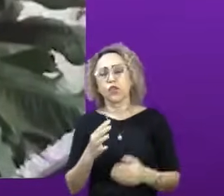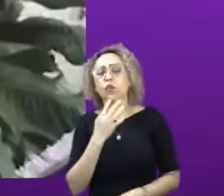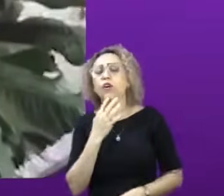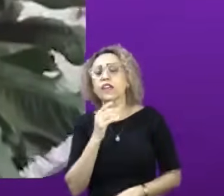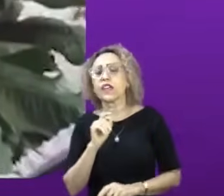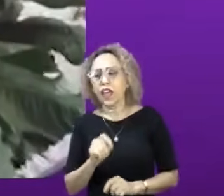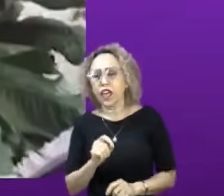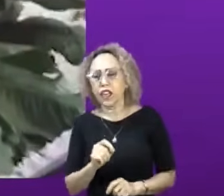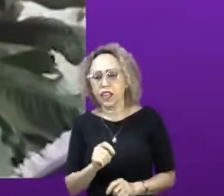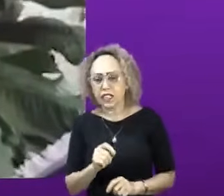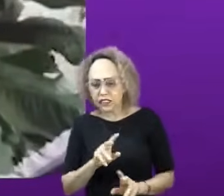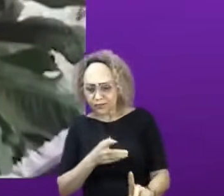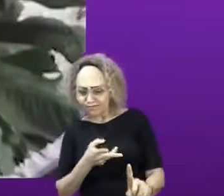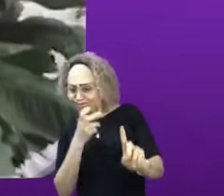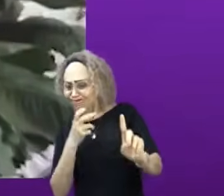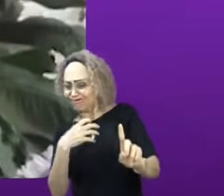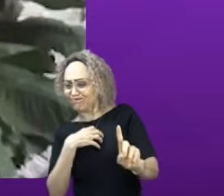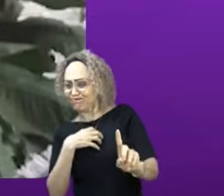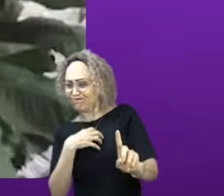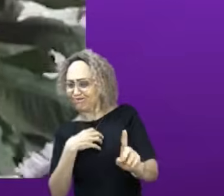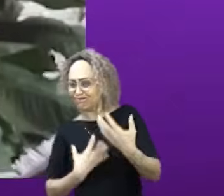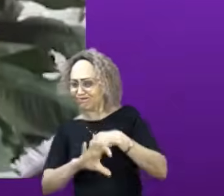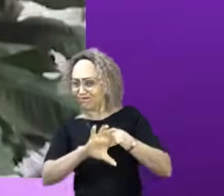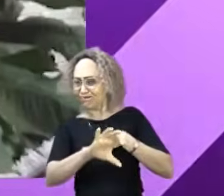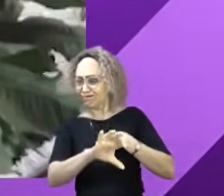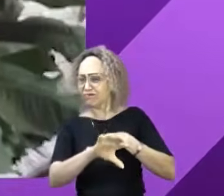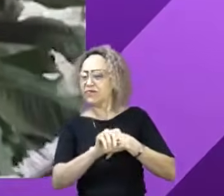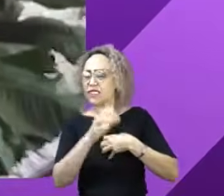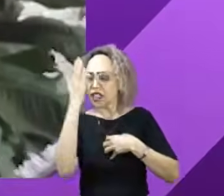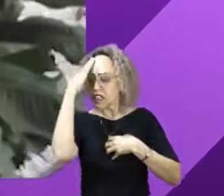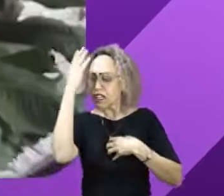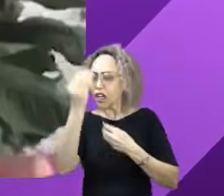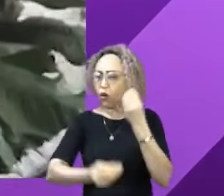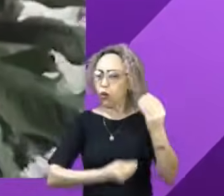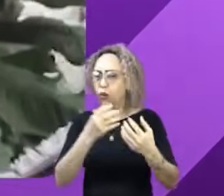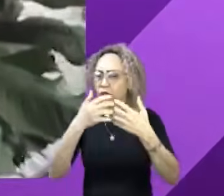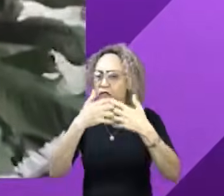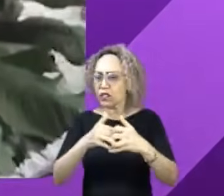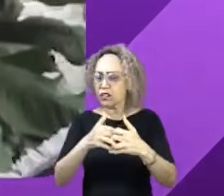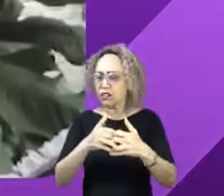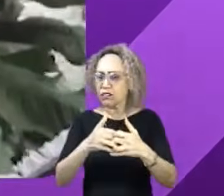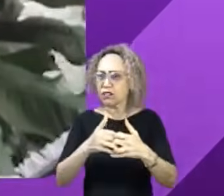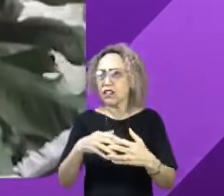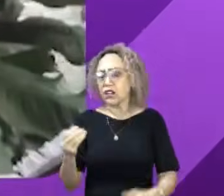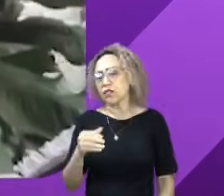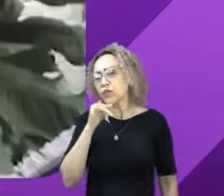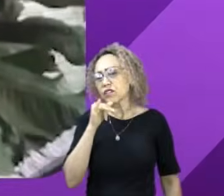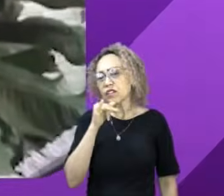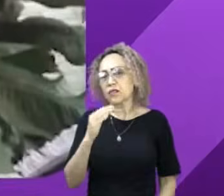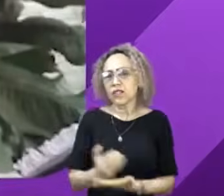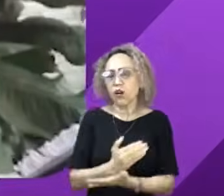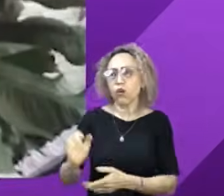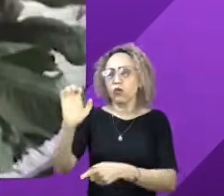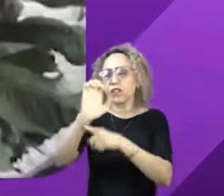conheçam, se reconheçam e entendam como que funcionam em determinada parte do país, como que